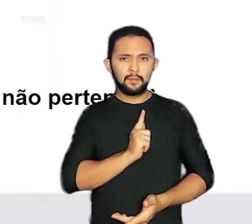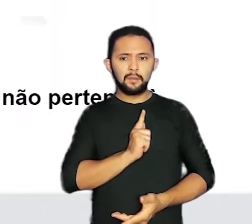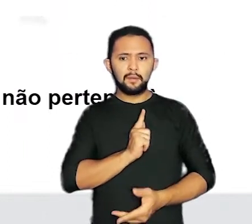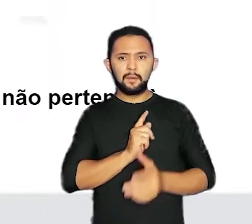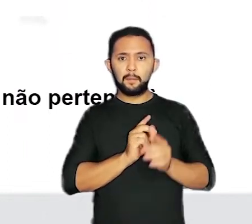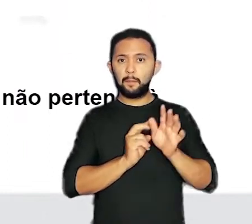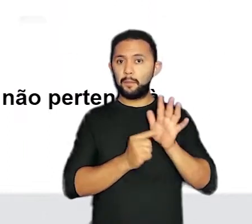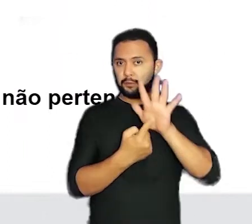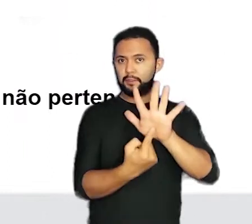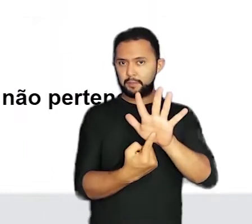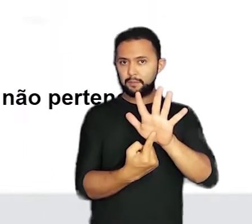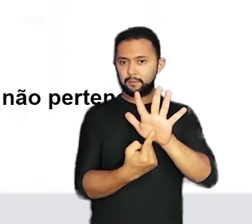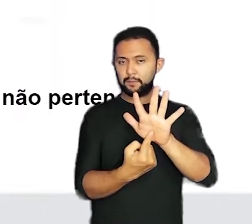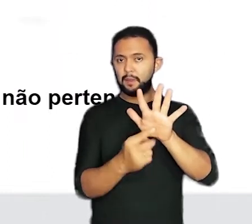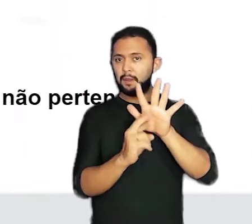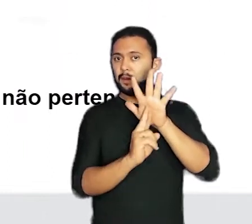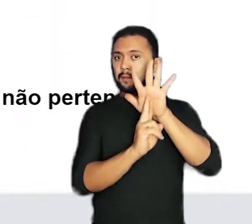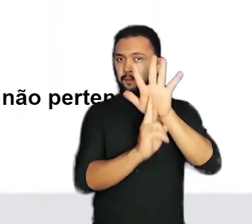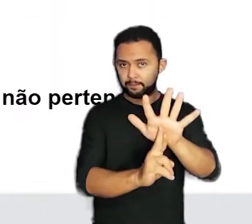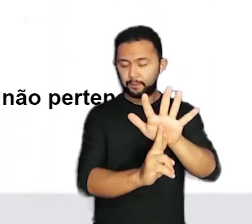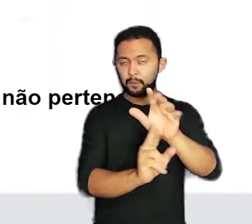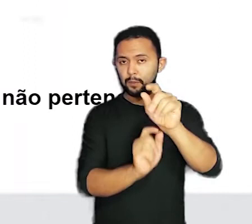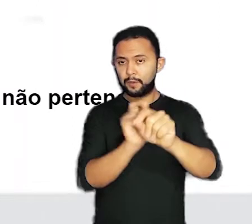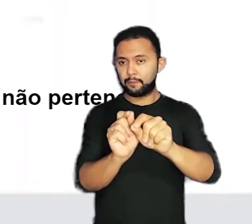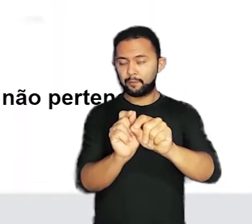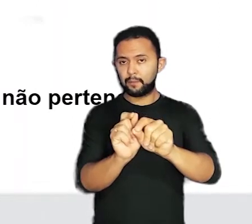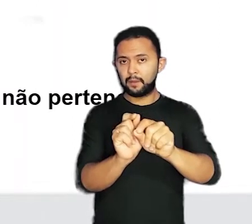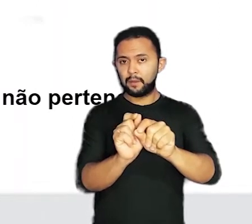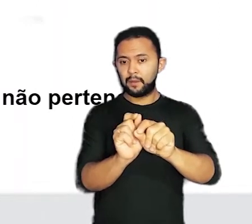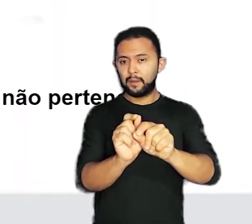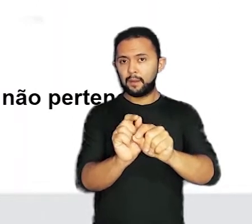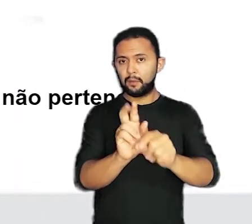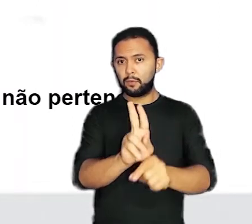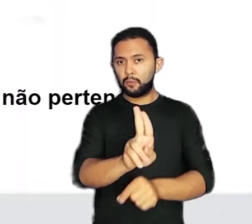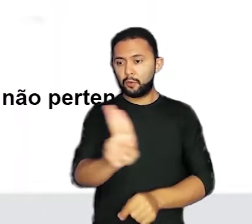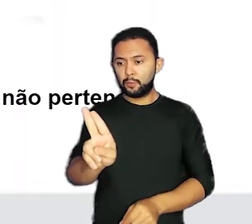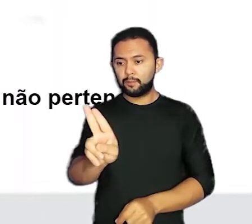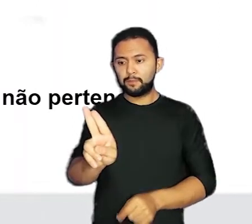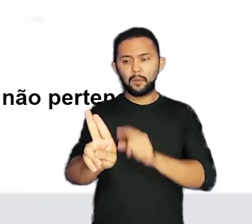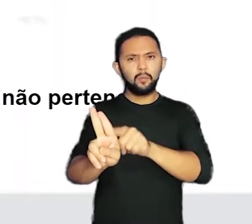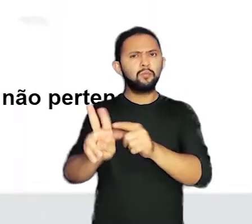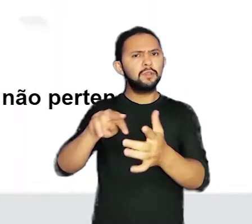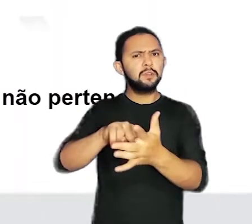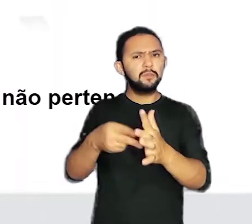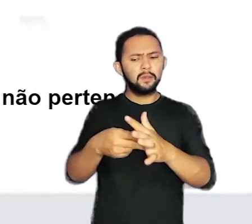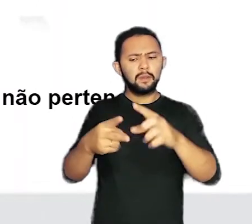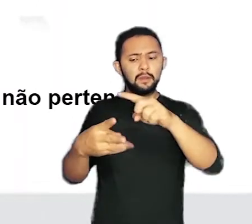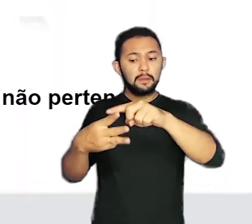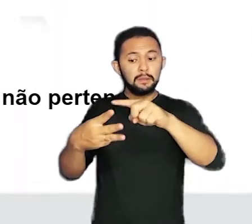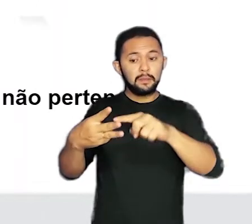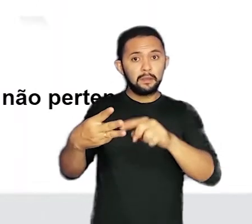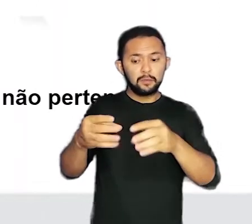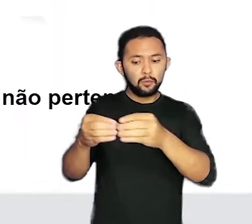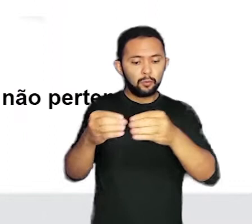tá? Toda vez que a gramática faz referência a nomes, ela está se referindo a três classes de palavra, tá bom?